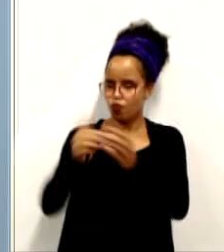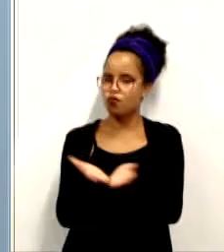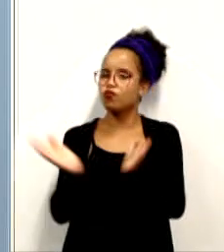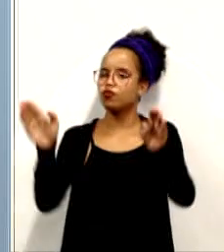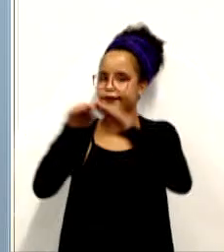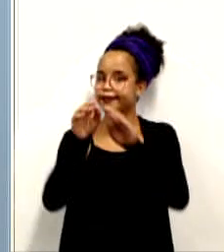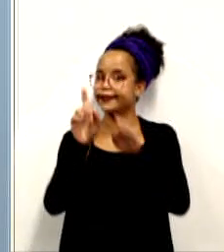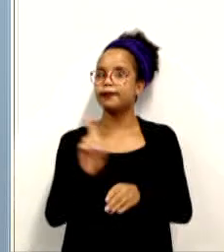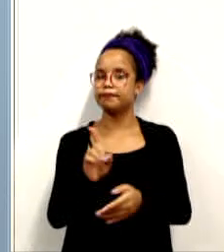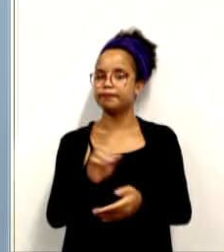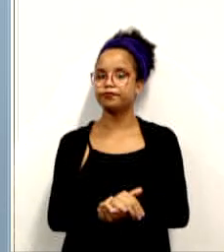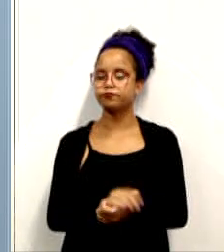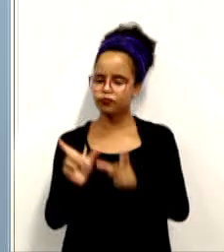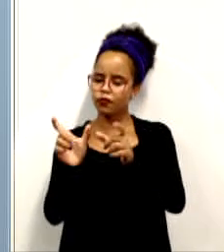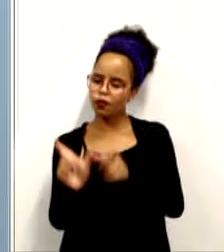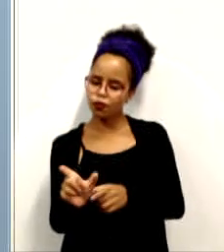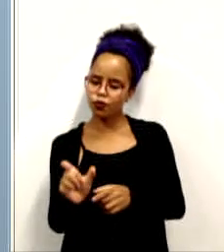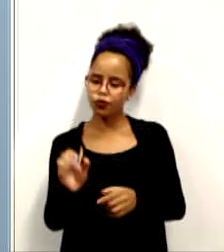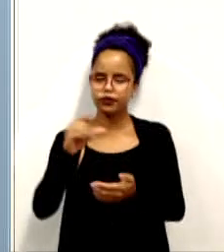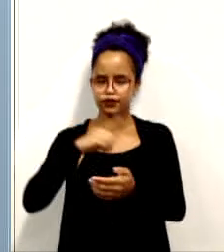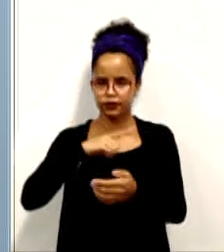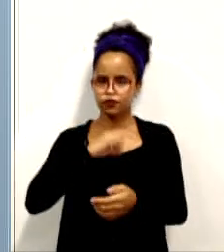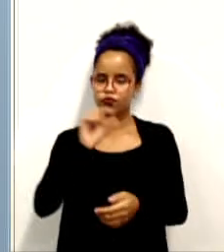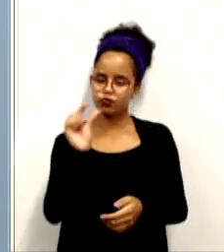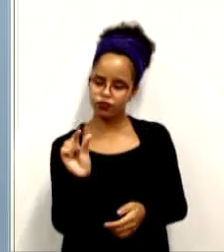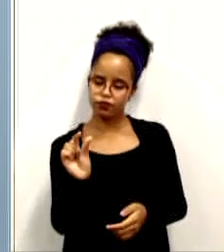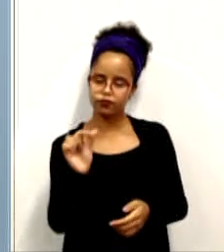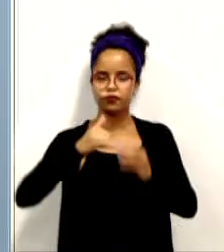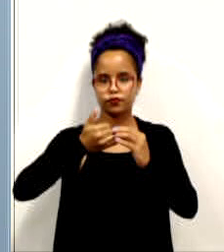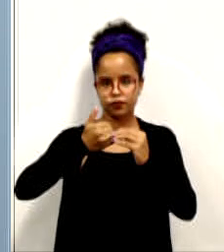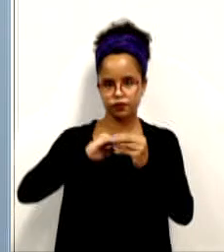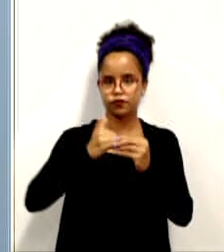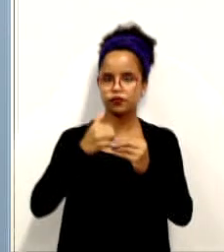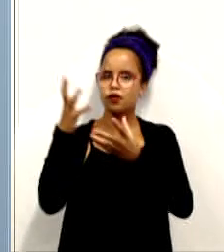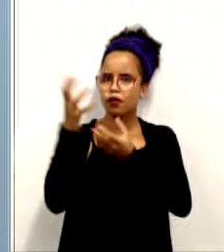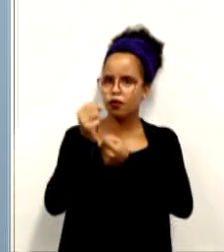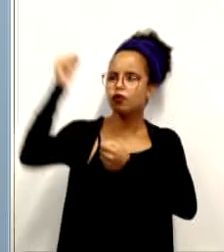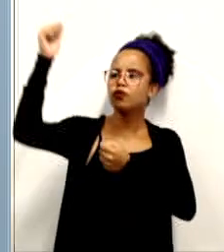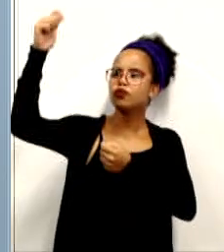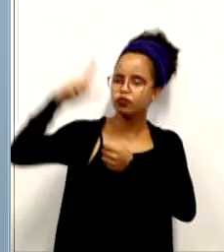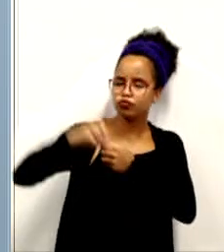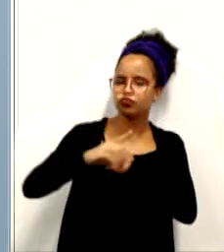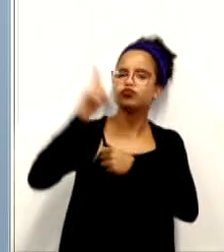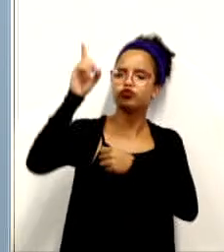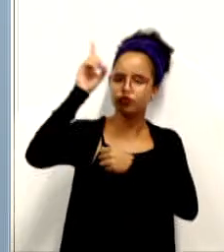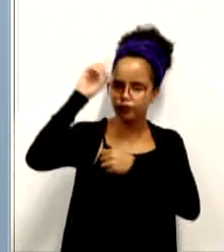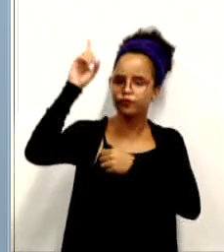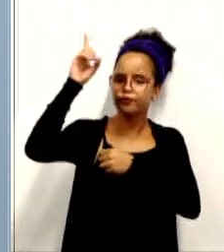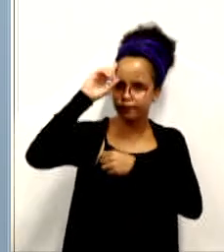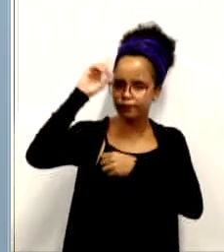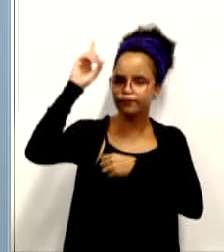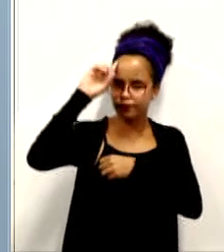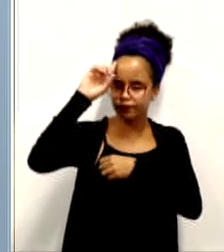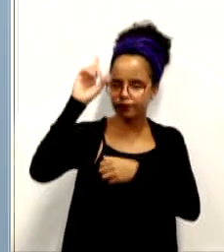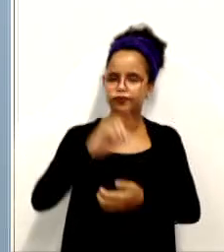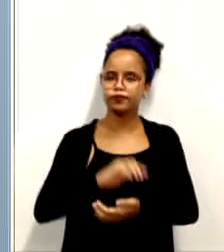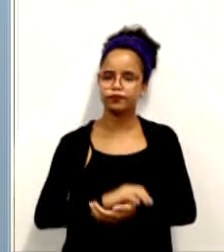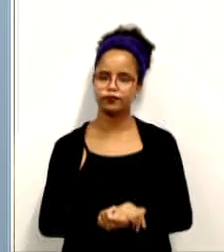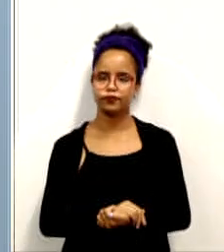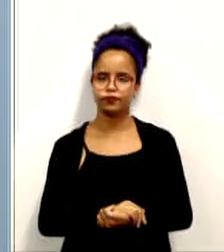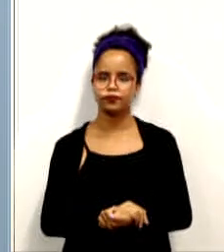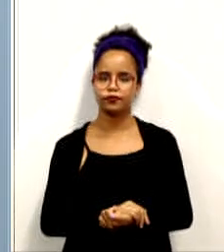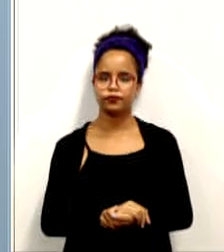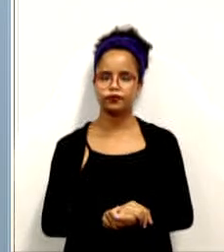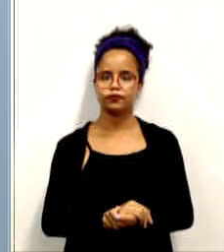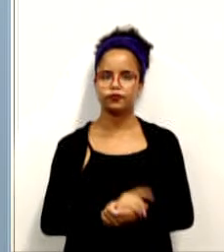com aquele carocinho de feijão receba a luz todos os dias. E você também vai fazer, vai